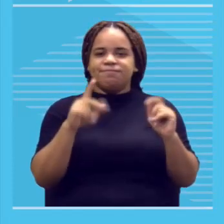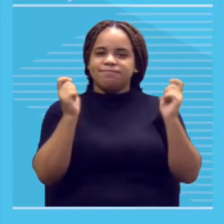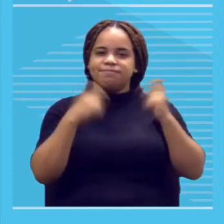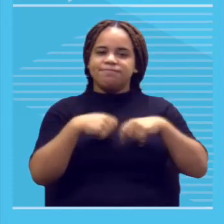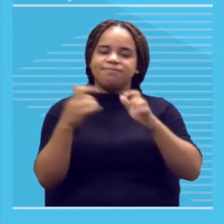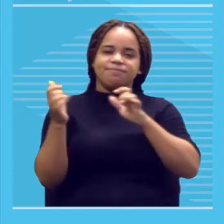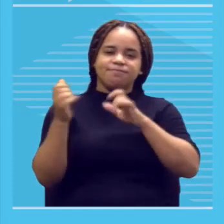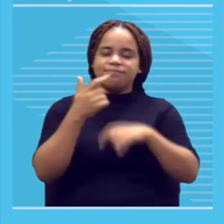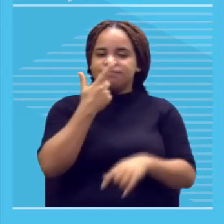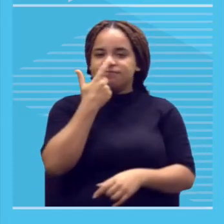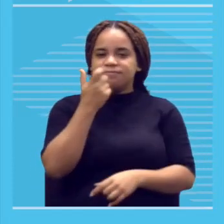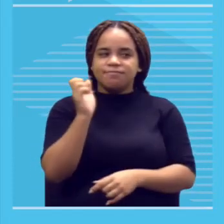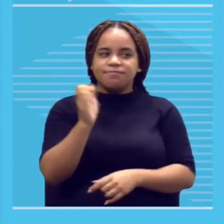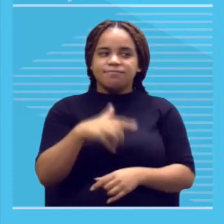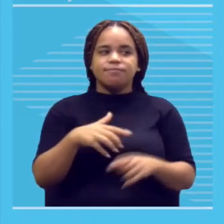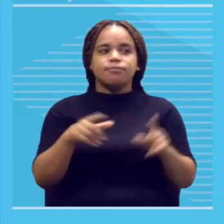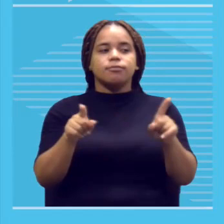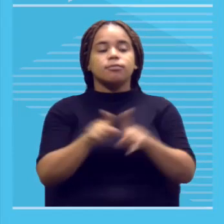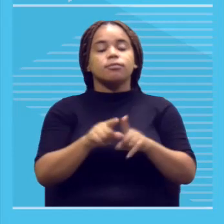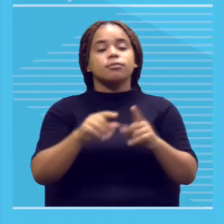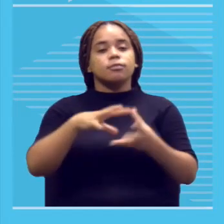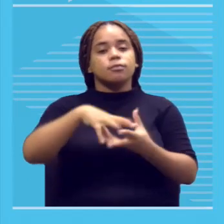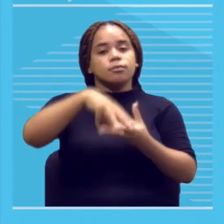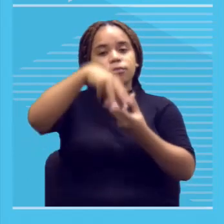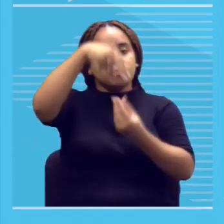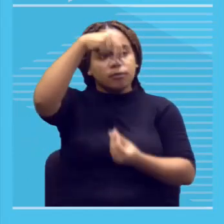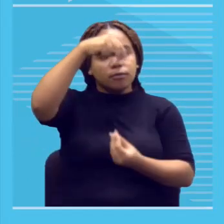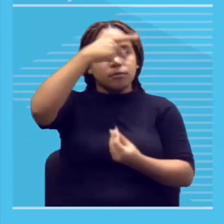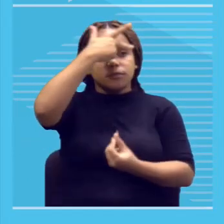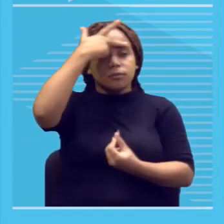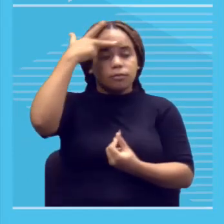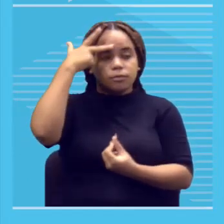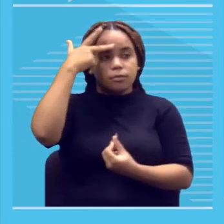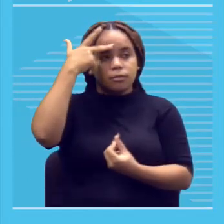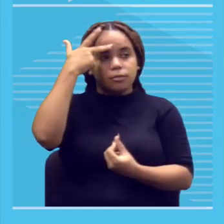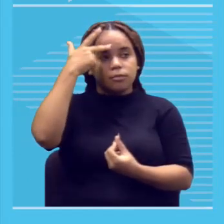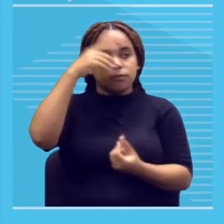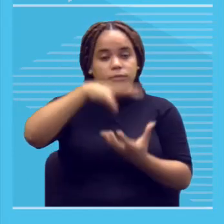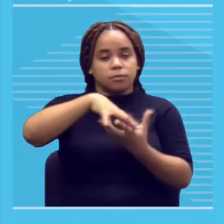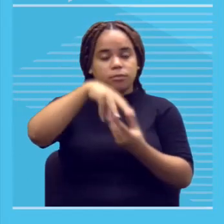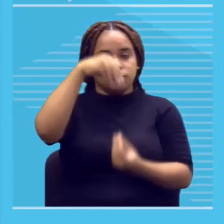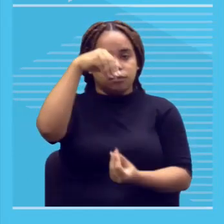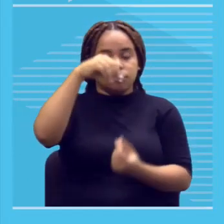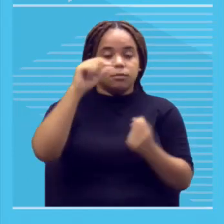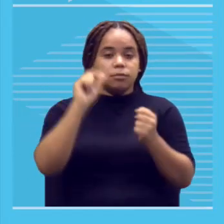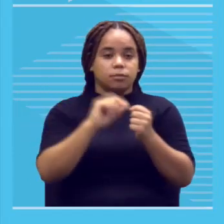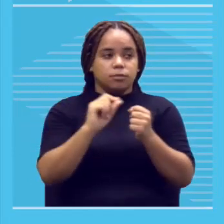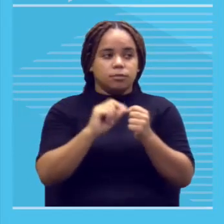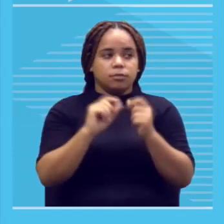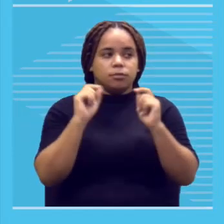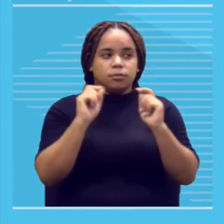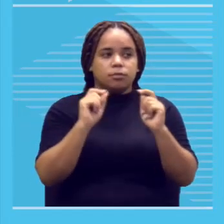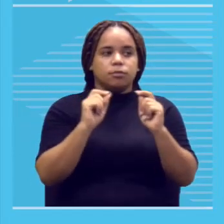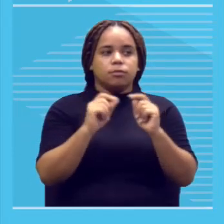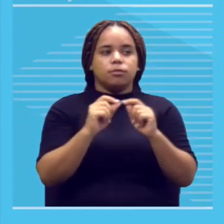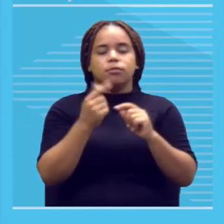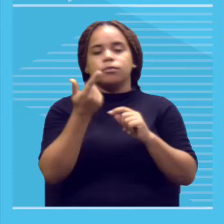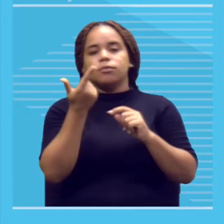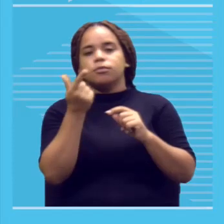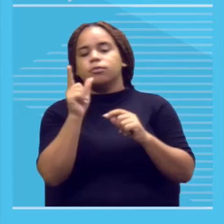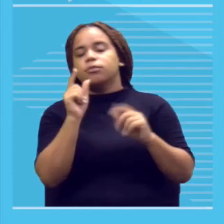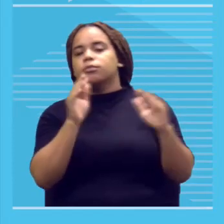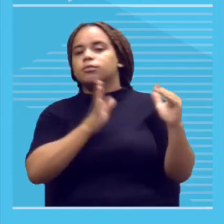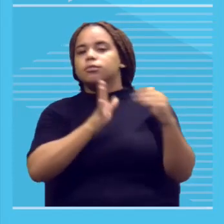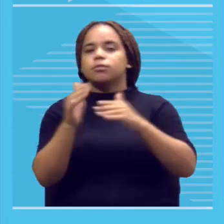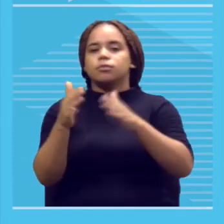descartável e o espírito da pessoa esse espírito ele vai fazer uma outra jornada